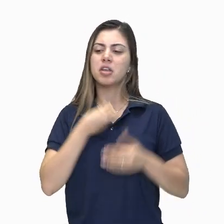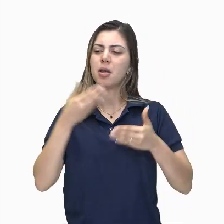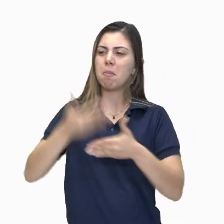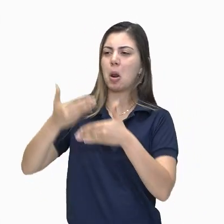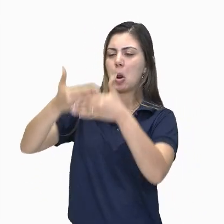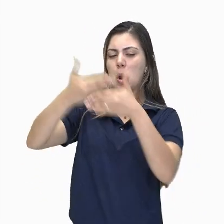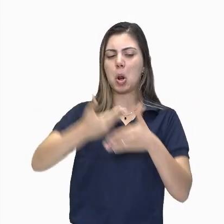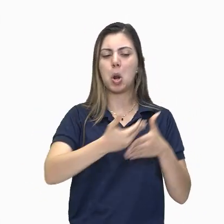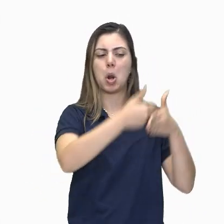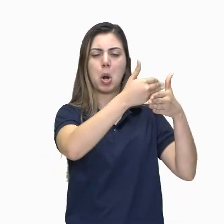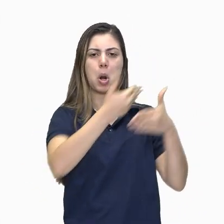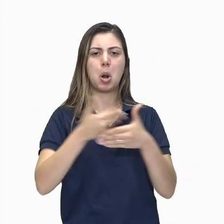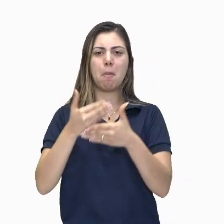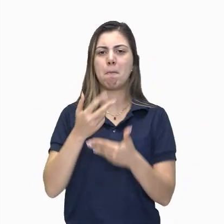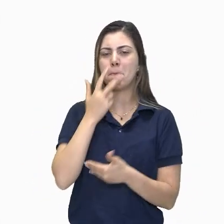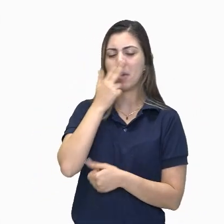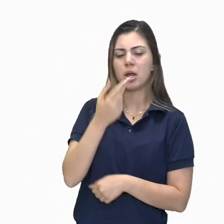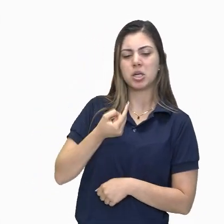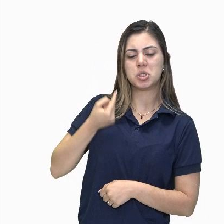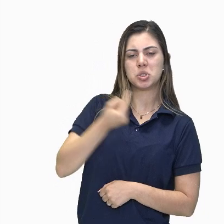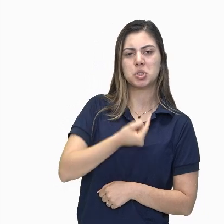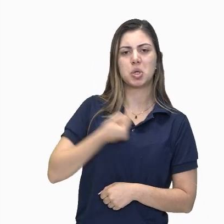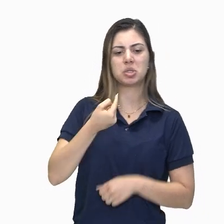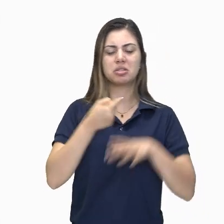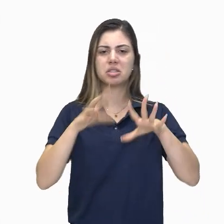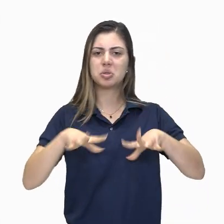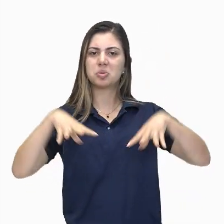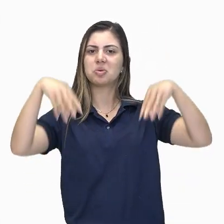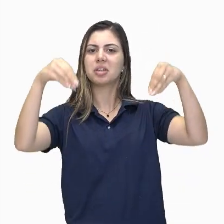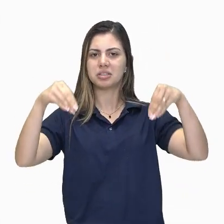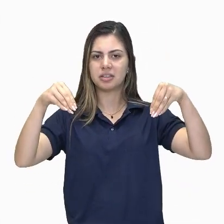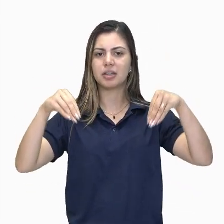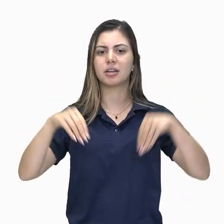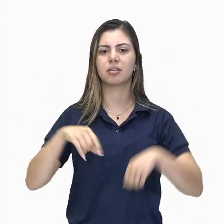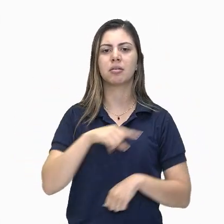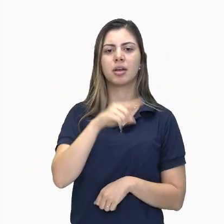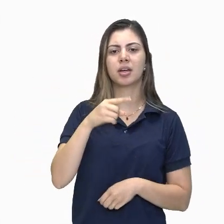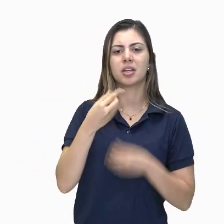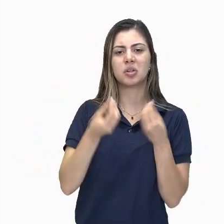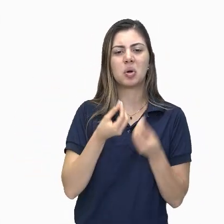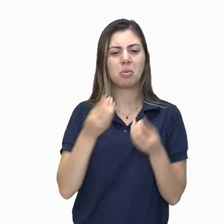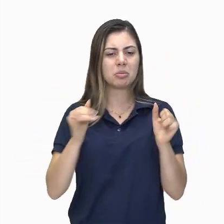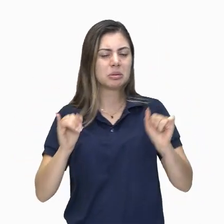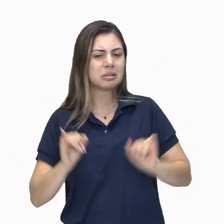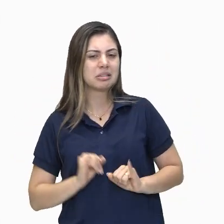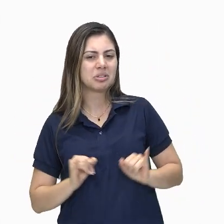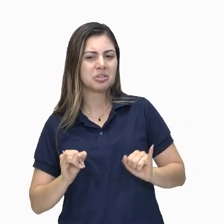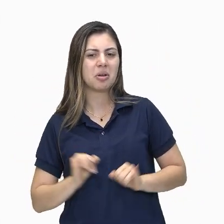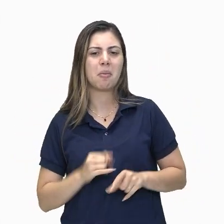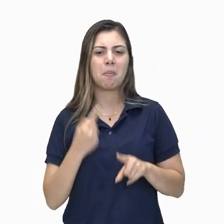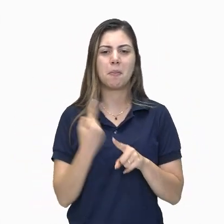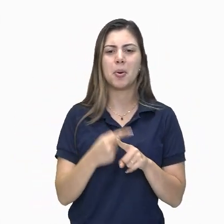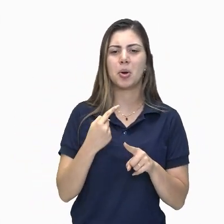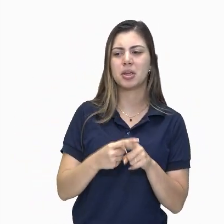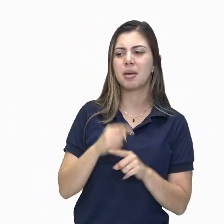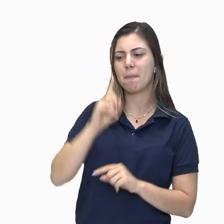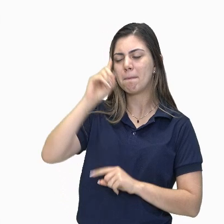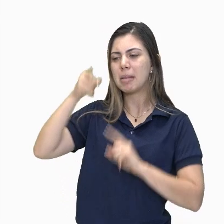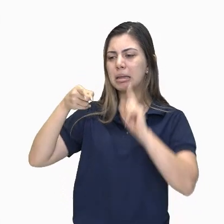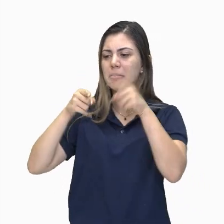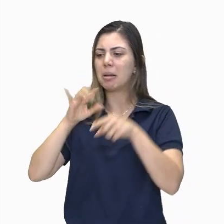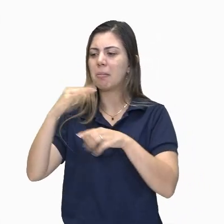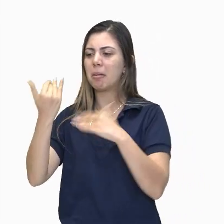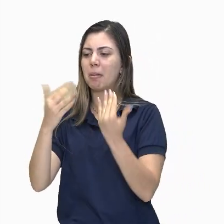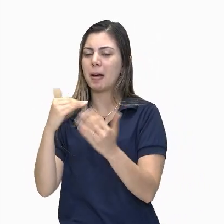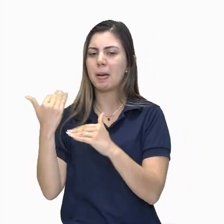pulos, como se fossem isolados nos seus castelos, né? E gemem sangues de alguns 1000 réis francos para dizerem